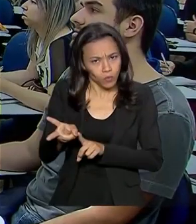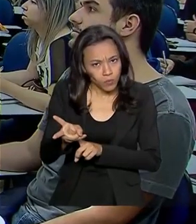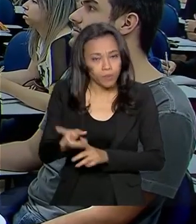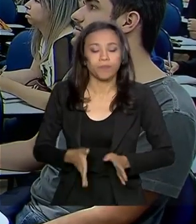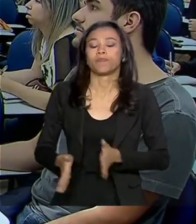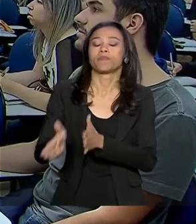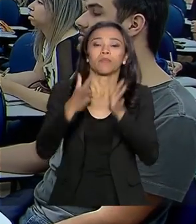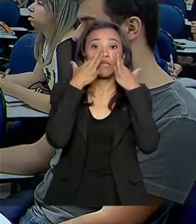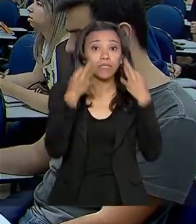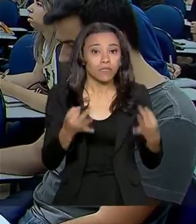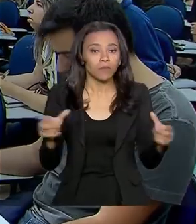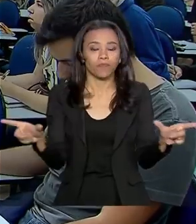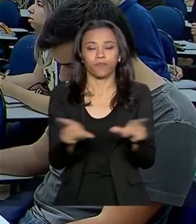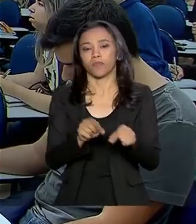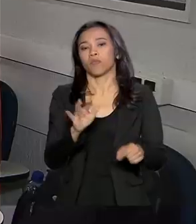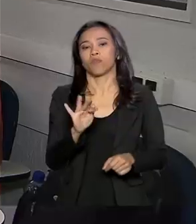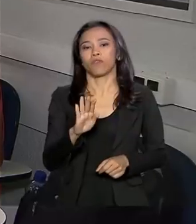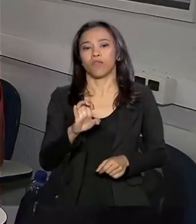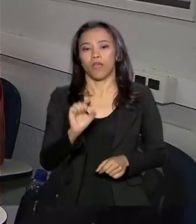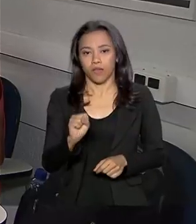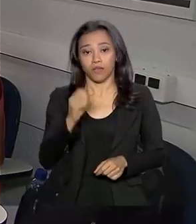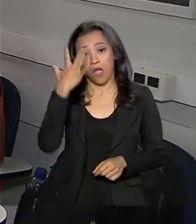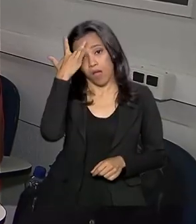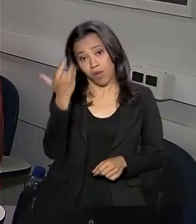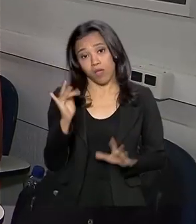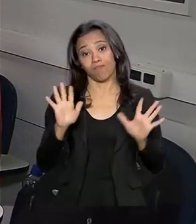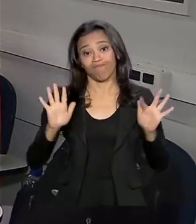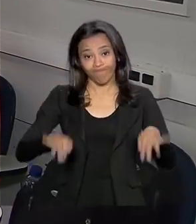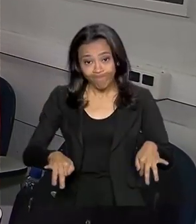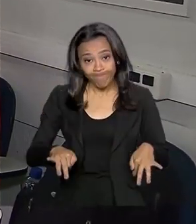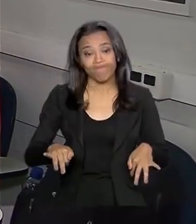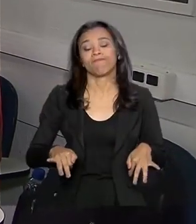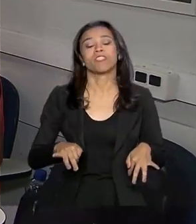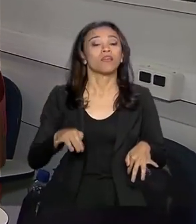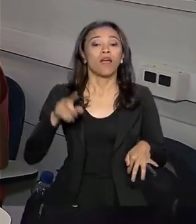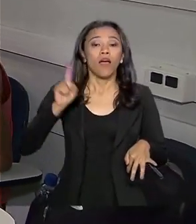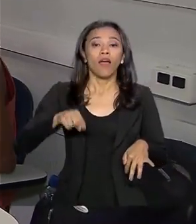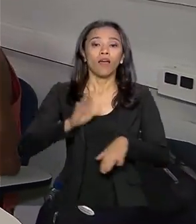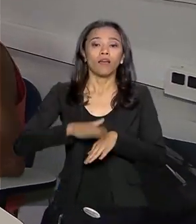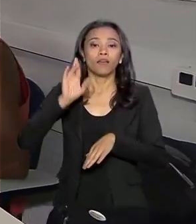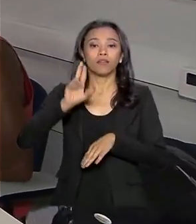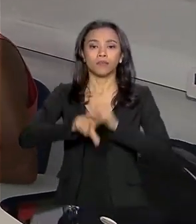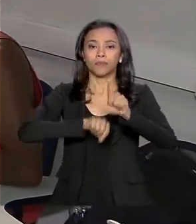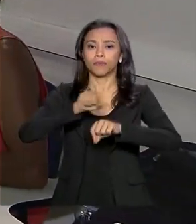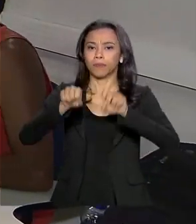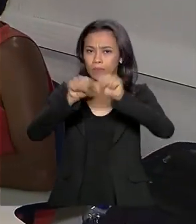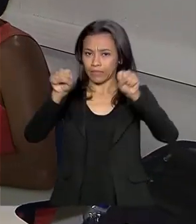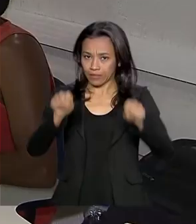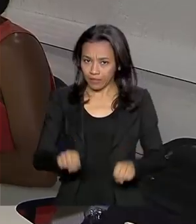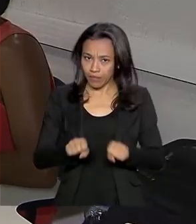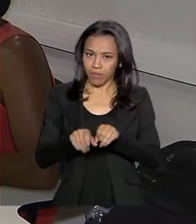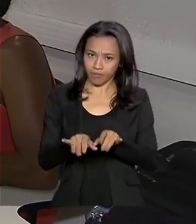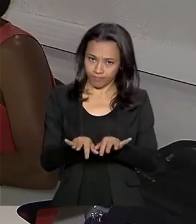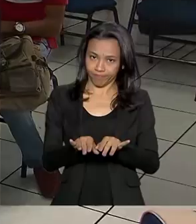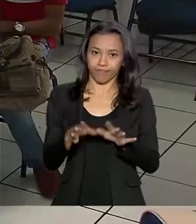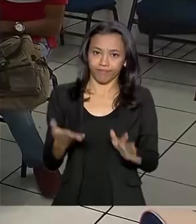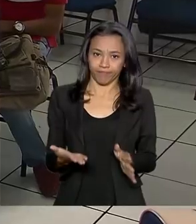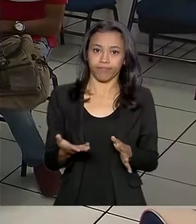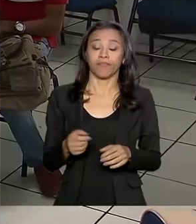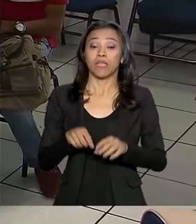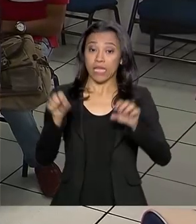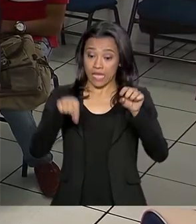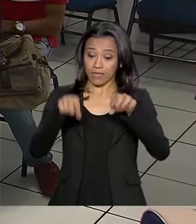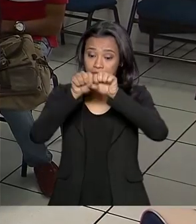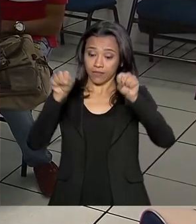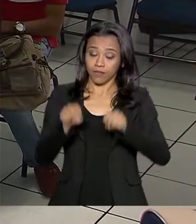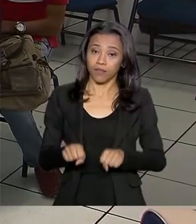No caso do Fies, o prazo termina amanhã. O processo é feito pelo sistema informatizado, o SISFIES. O sistema